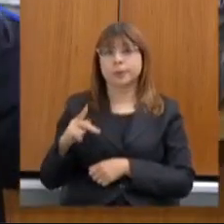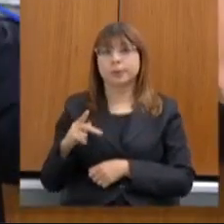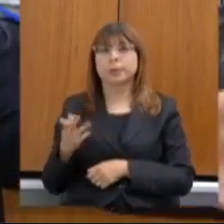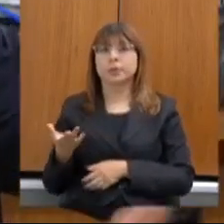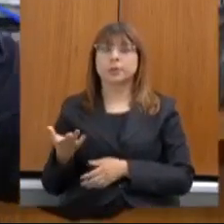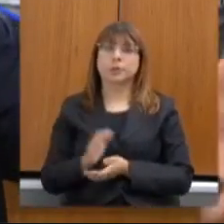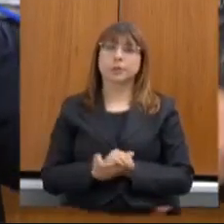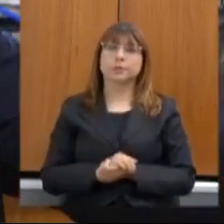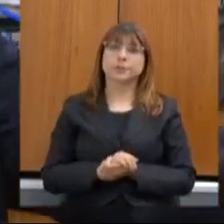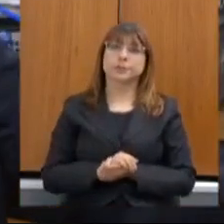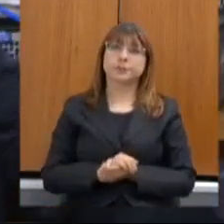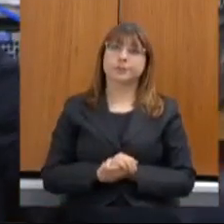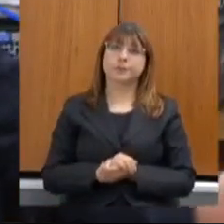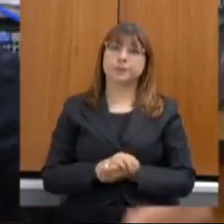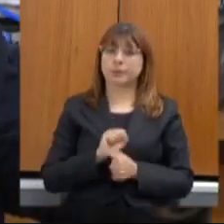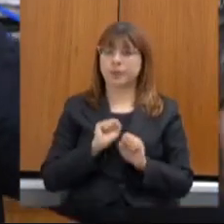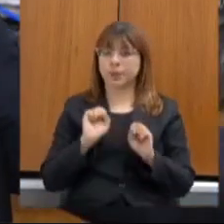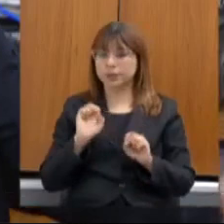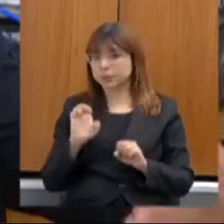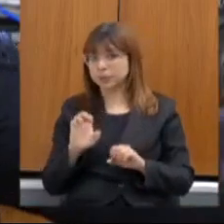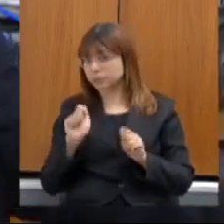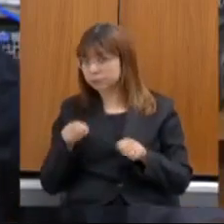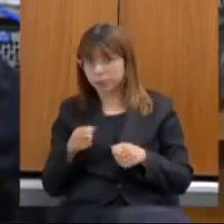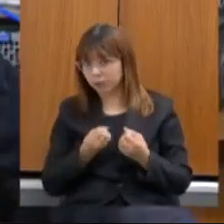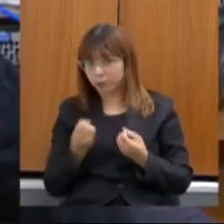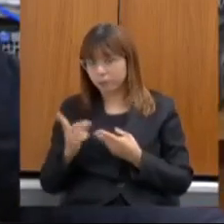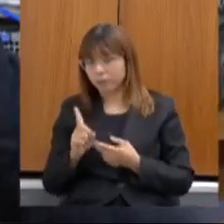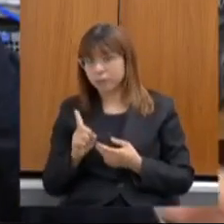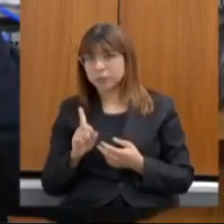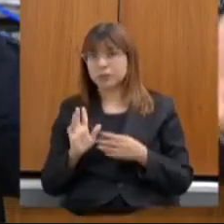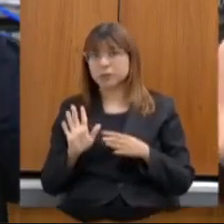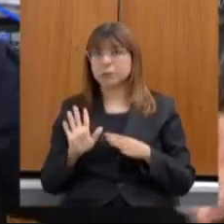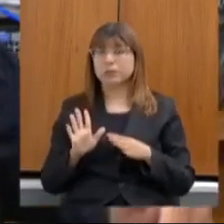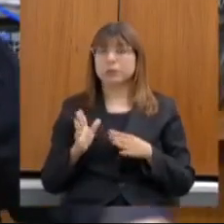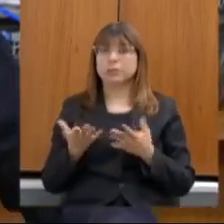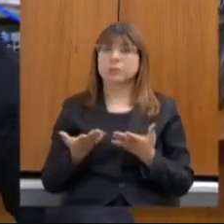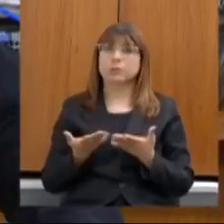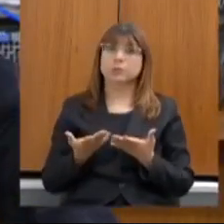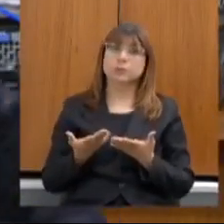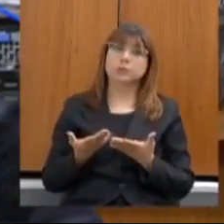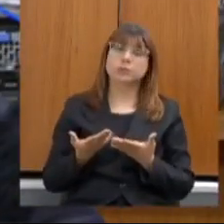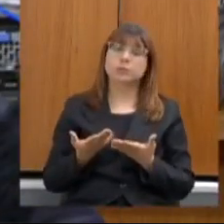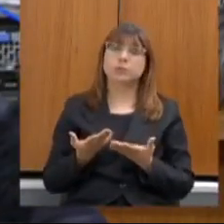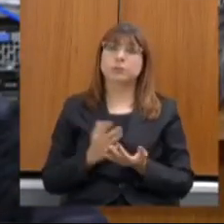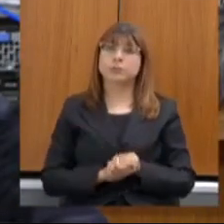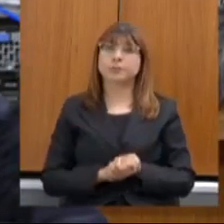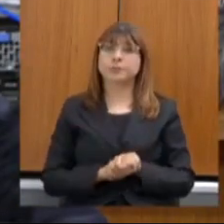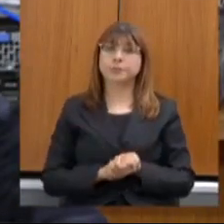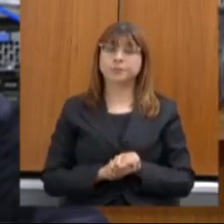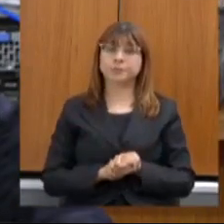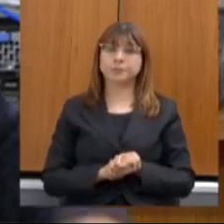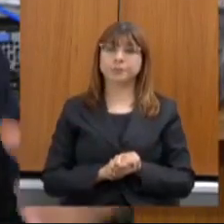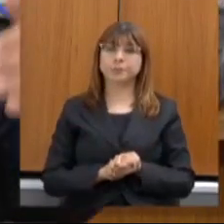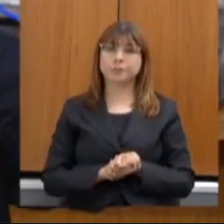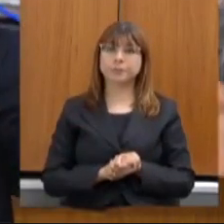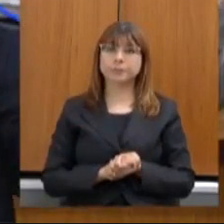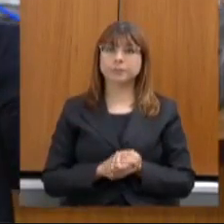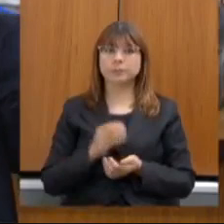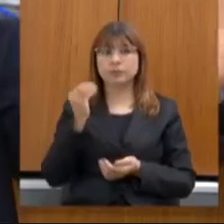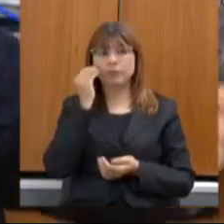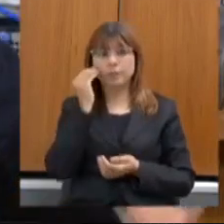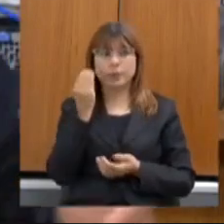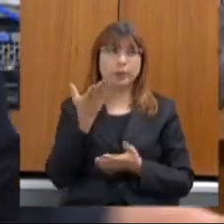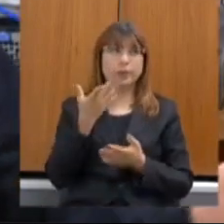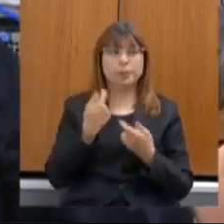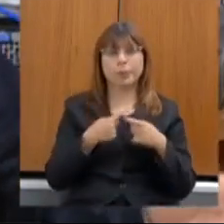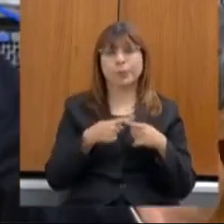antes se não der para privatizar né aqui é demoraram a questão da privatização passar pela